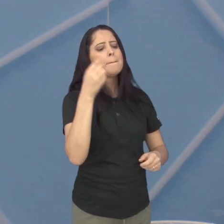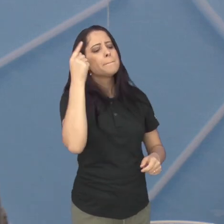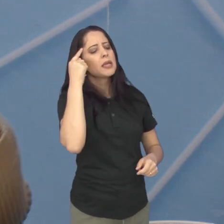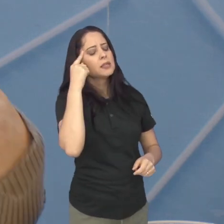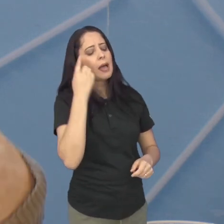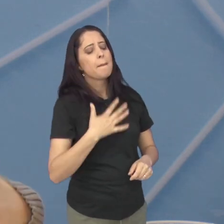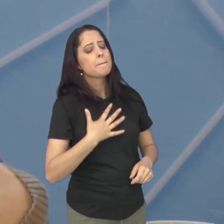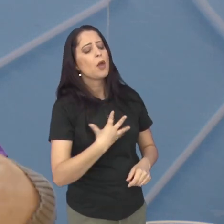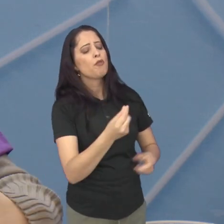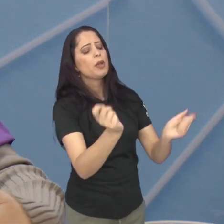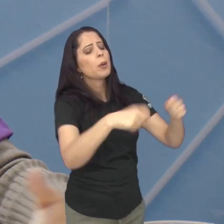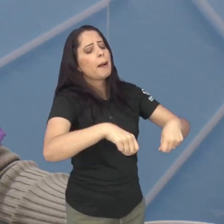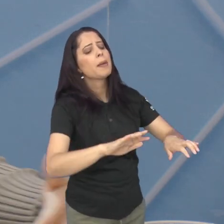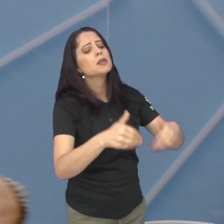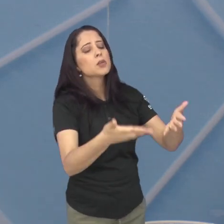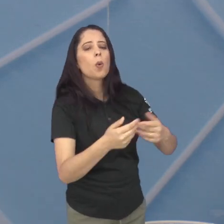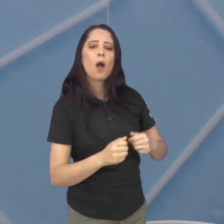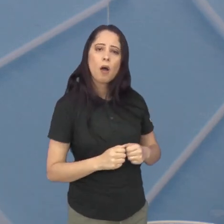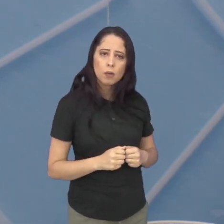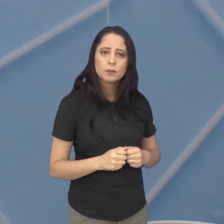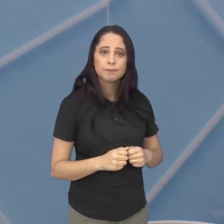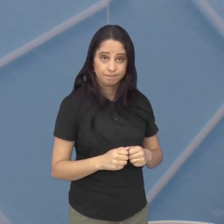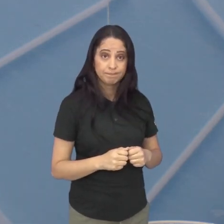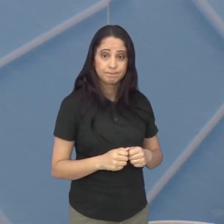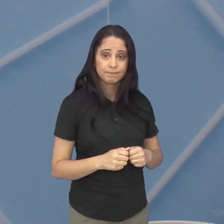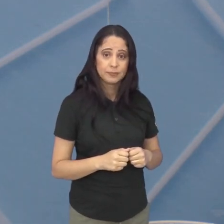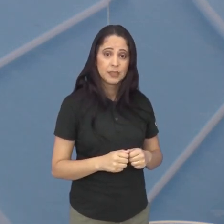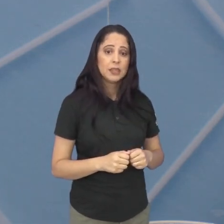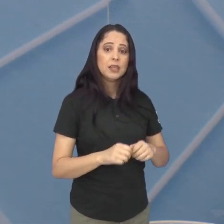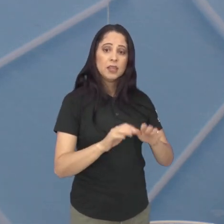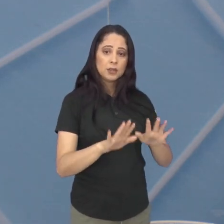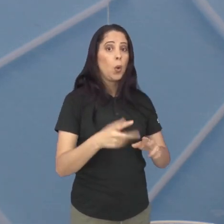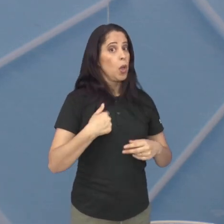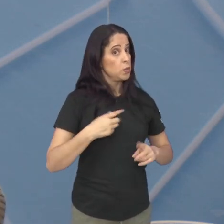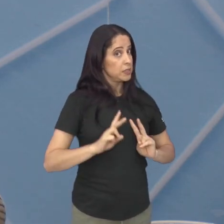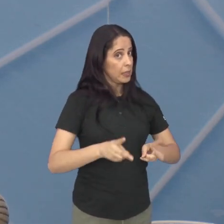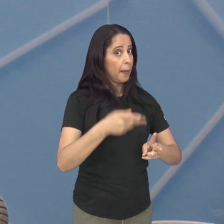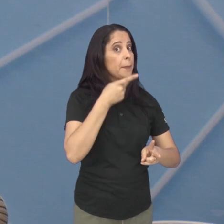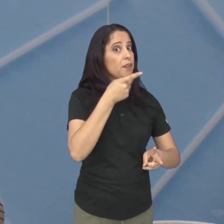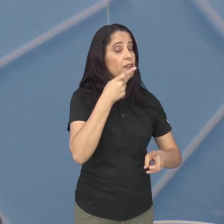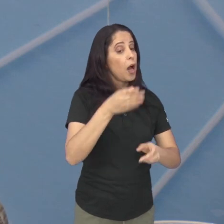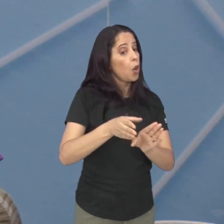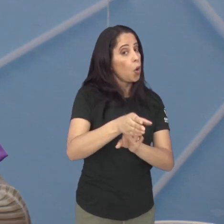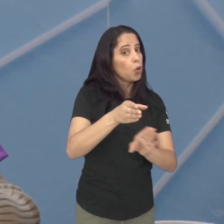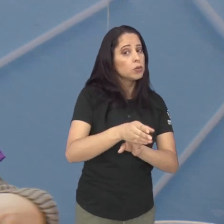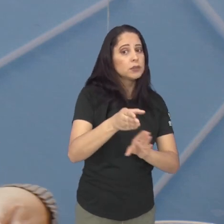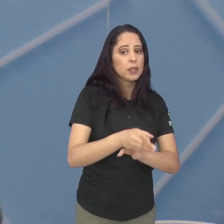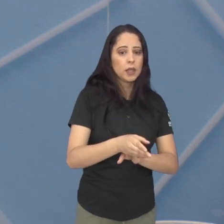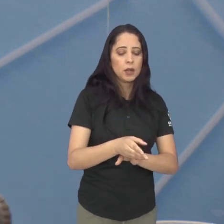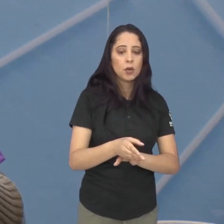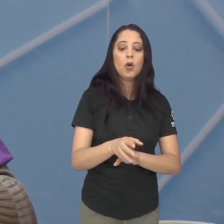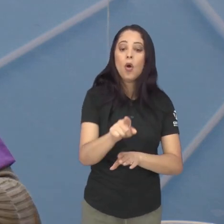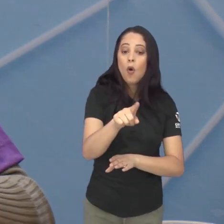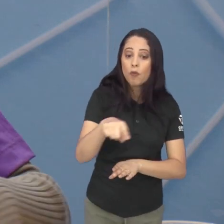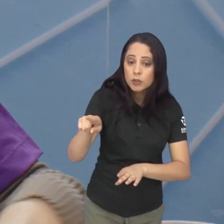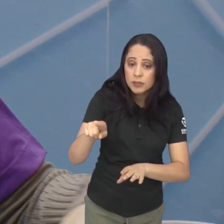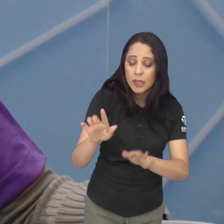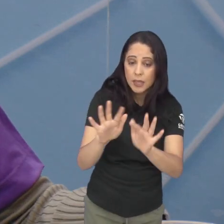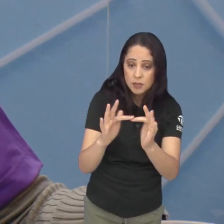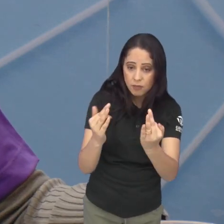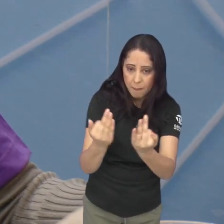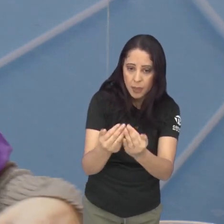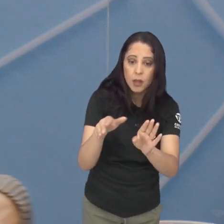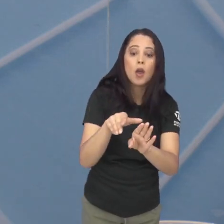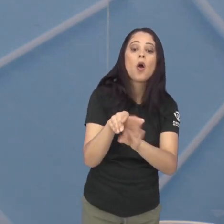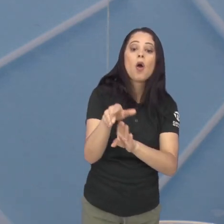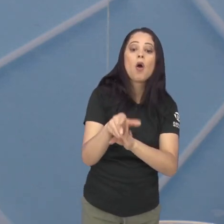e olhar para o que você, enquanto família, pode proporcionar para ela. Né? Eu sempre falo, família, sentem, observem tudo aquilo que ela tem